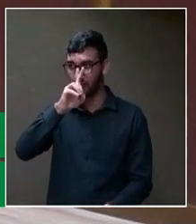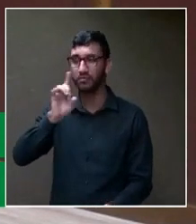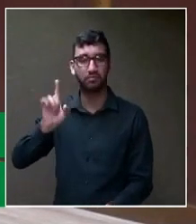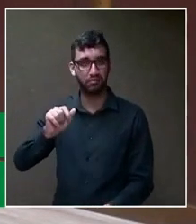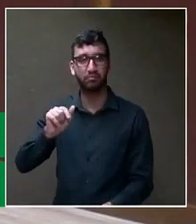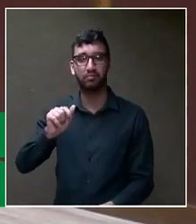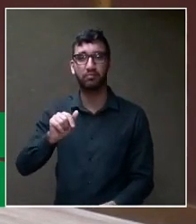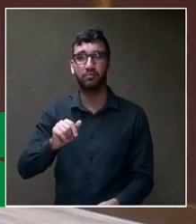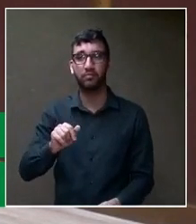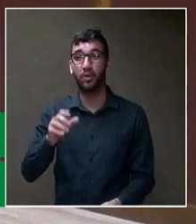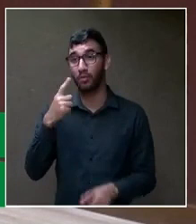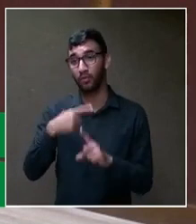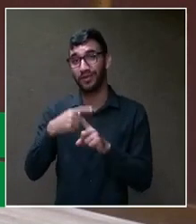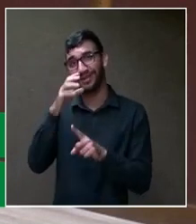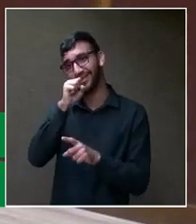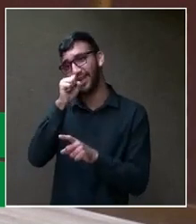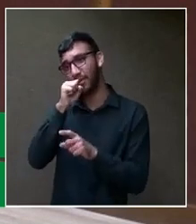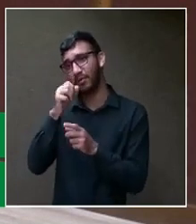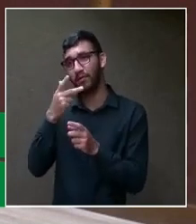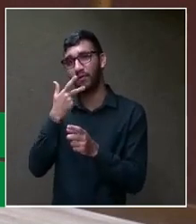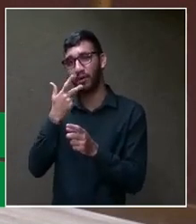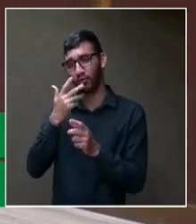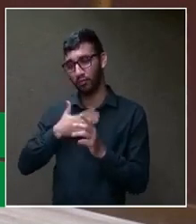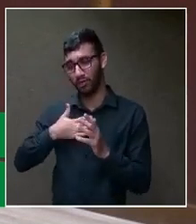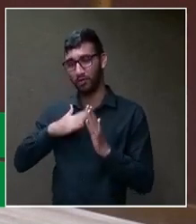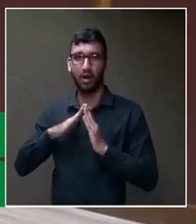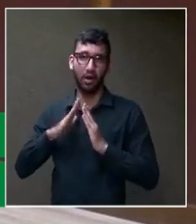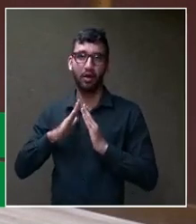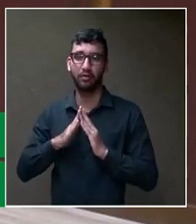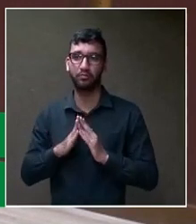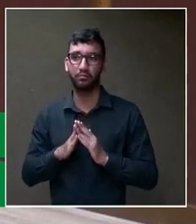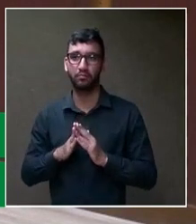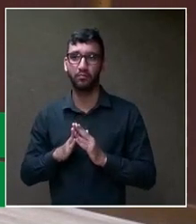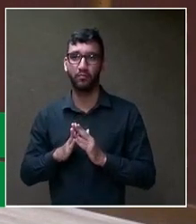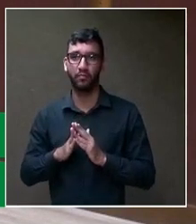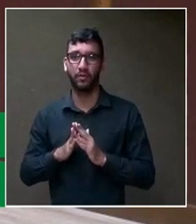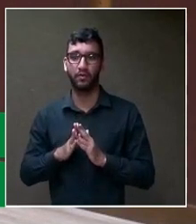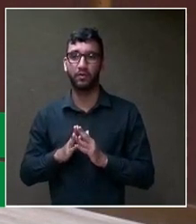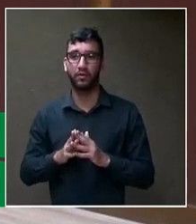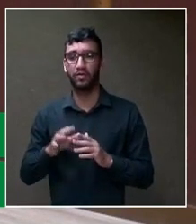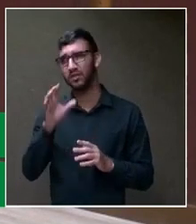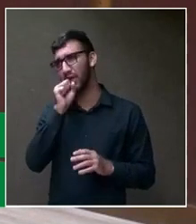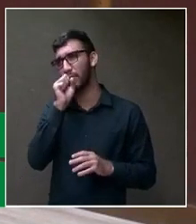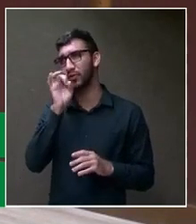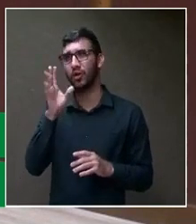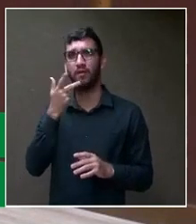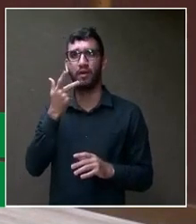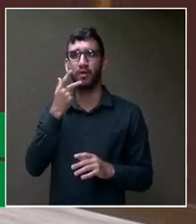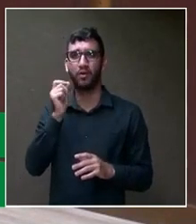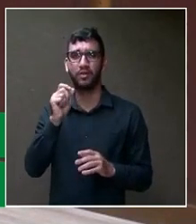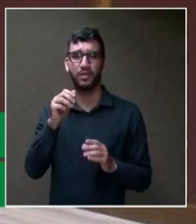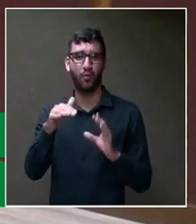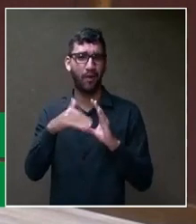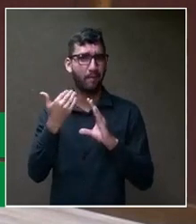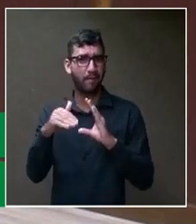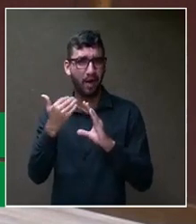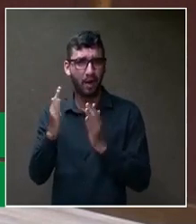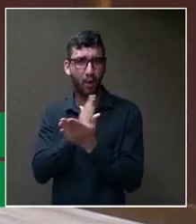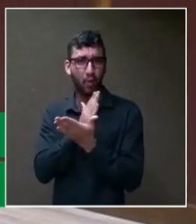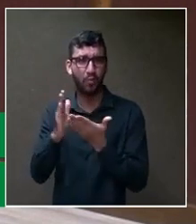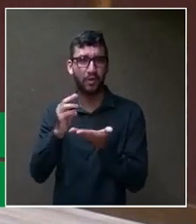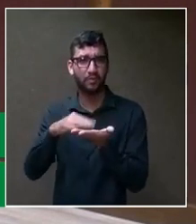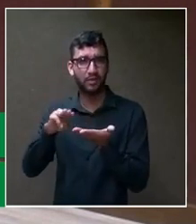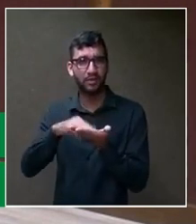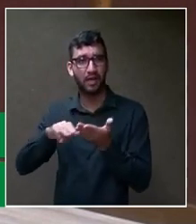foi no domingo. No sábado, ela falou comigo em casa. No sábado, ela não comentou isso com a senhora? Não, ela só comentou que tinha sumido do e-mail dela as